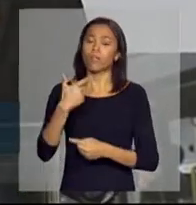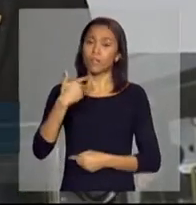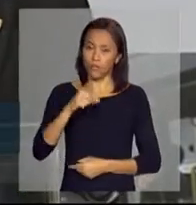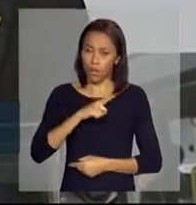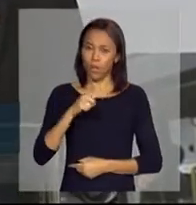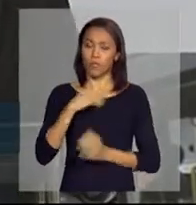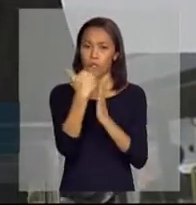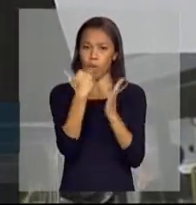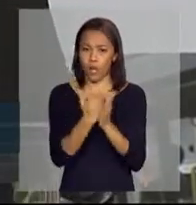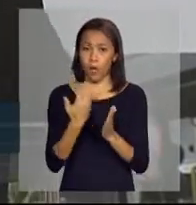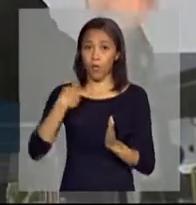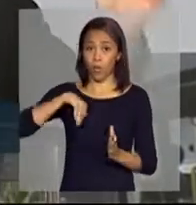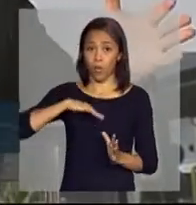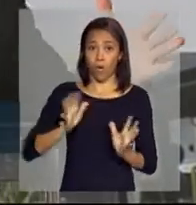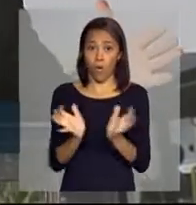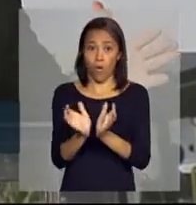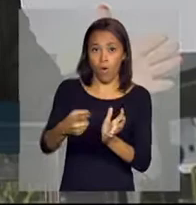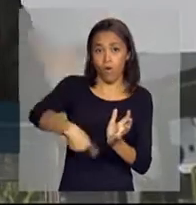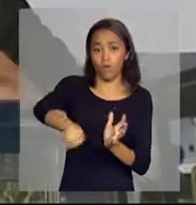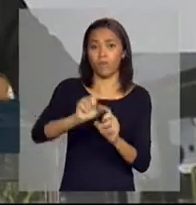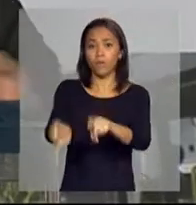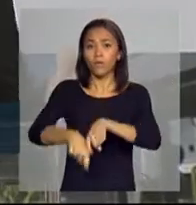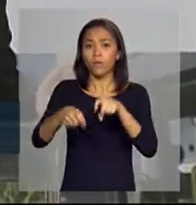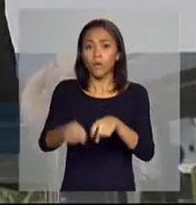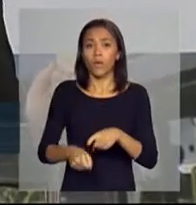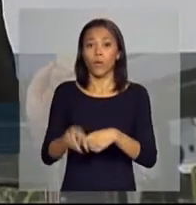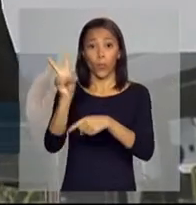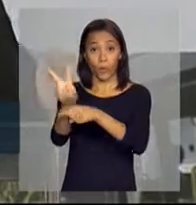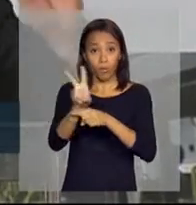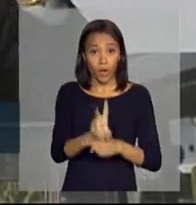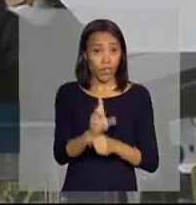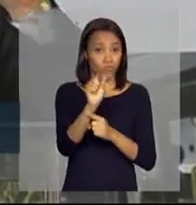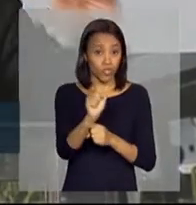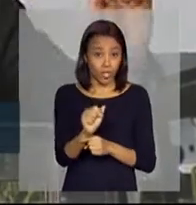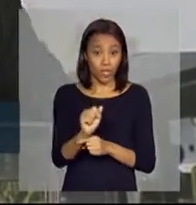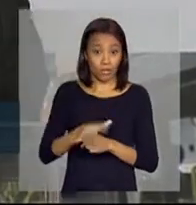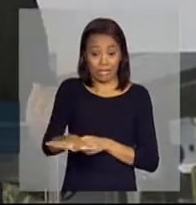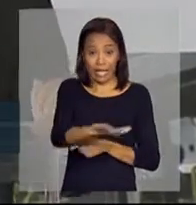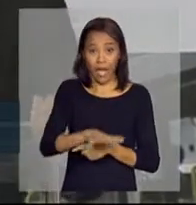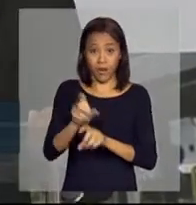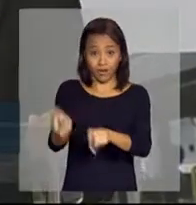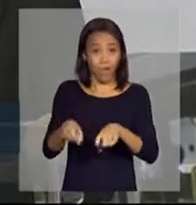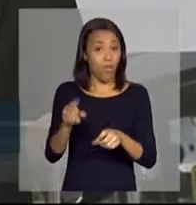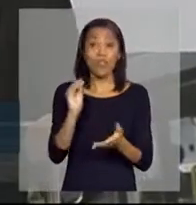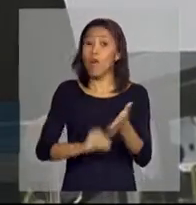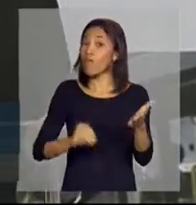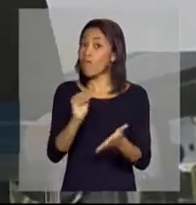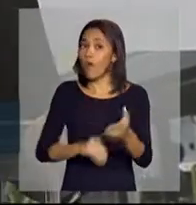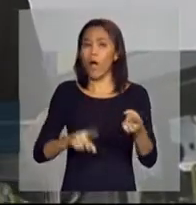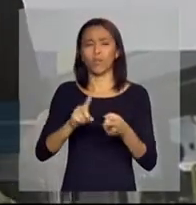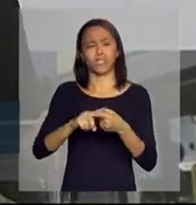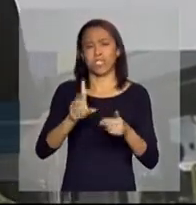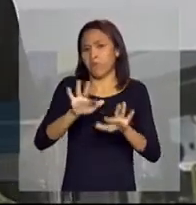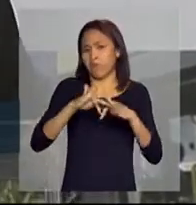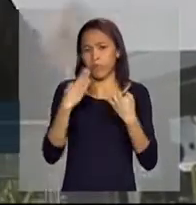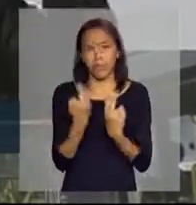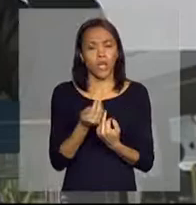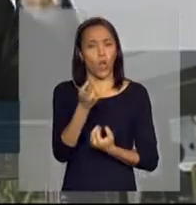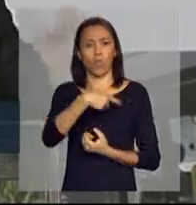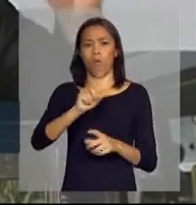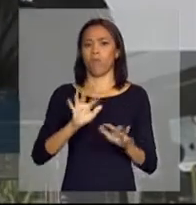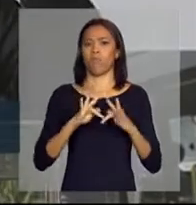nossa agricultura, o crédito agrícola não tem faltado, seja para a agricultura familiar, seja para a agricultura não familiar.